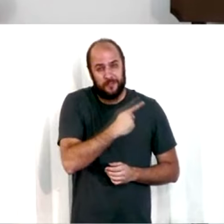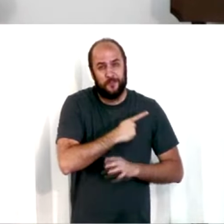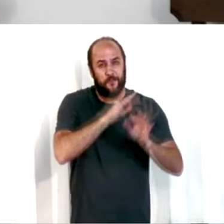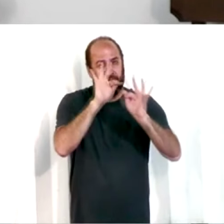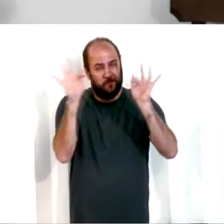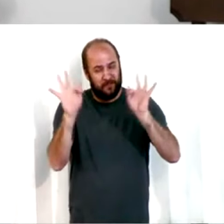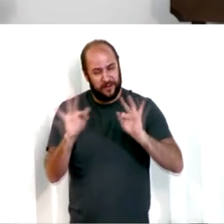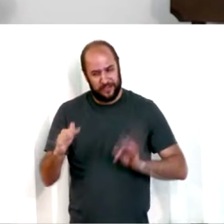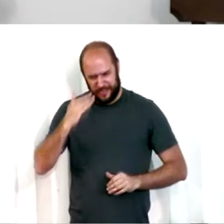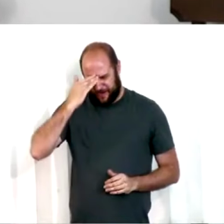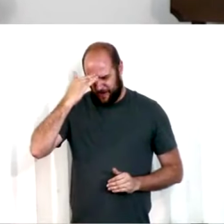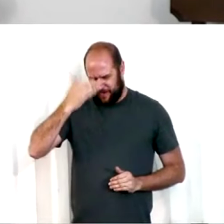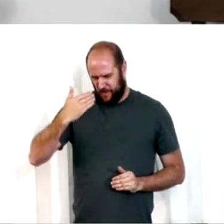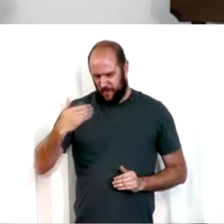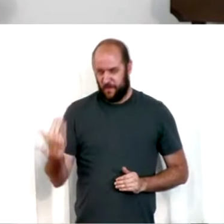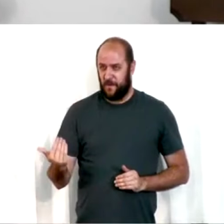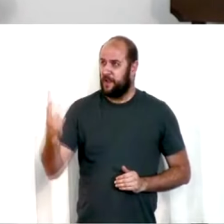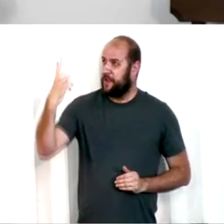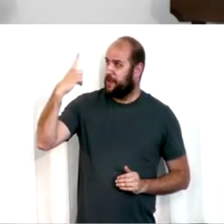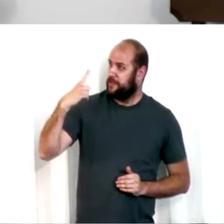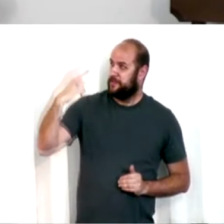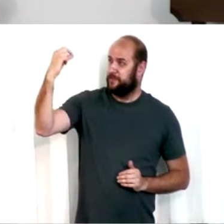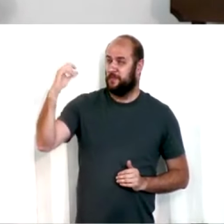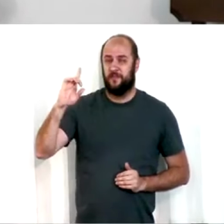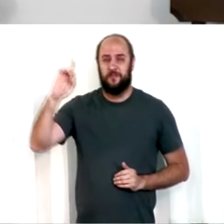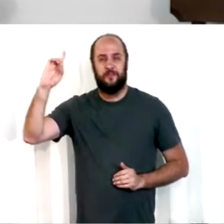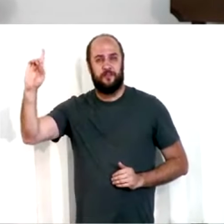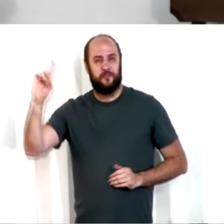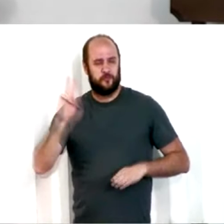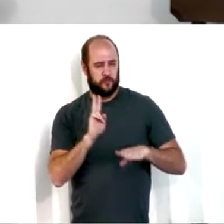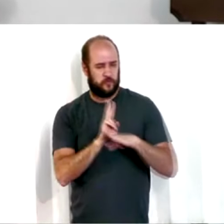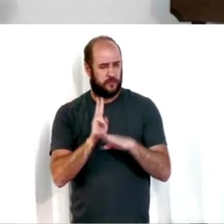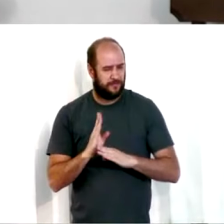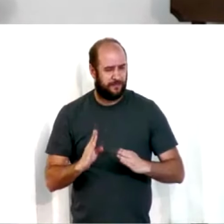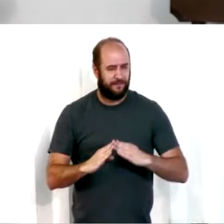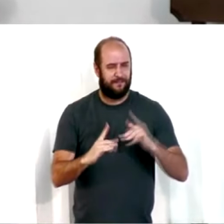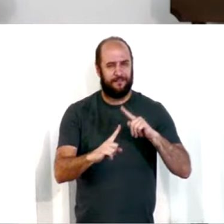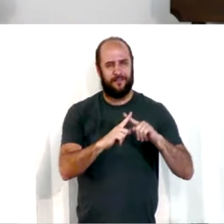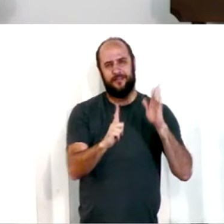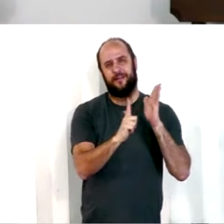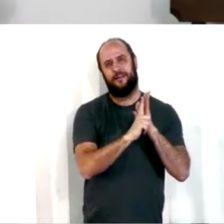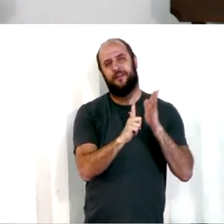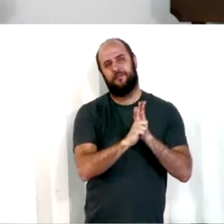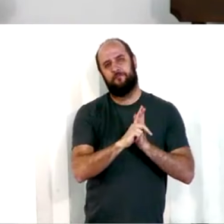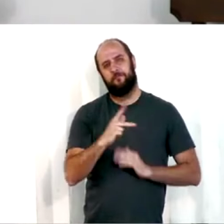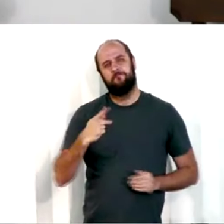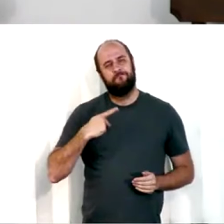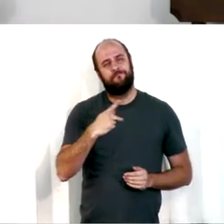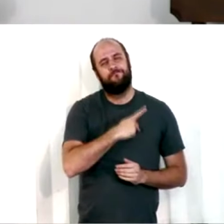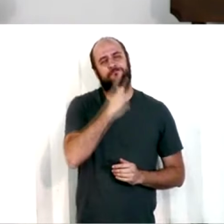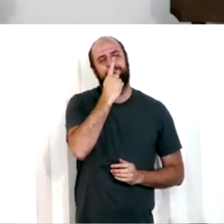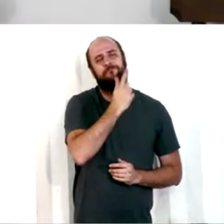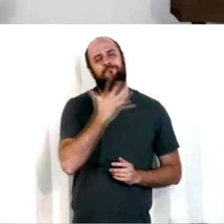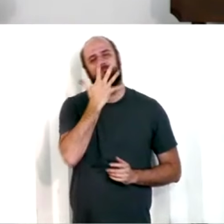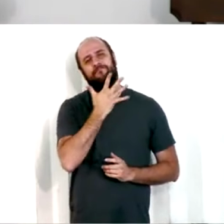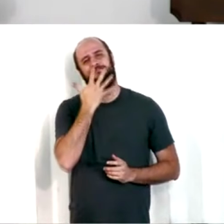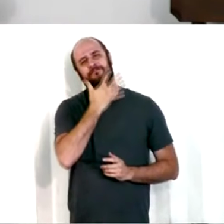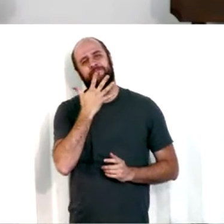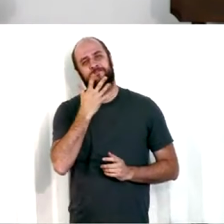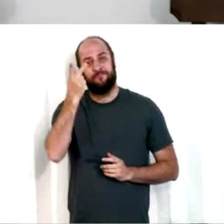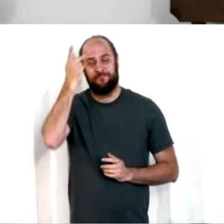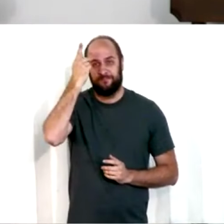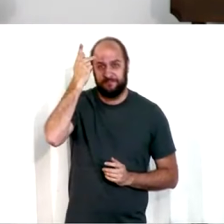honra de ter sido escolhido por Deus para pastorear a IPLAPA. Reverendo Jorge Alberto Canelhas, São